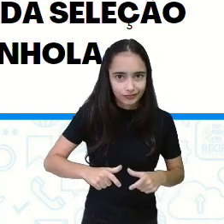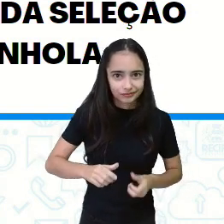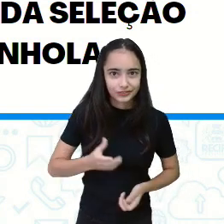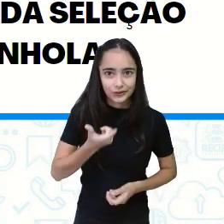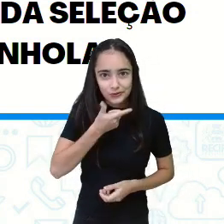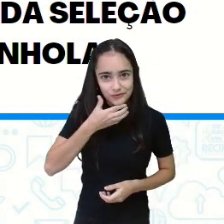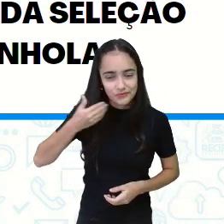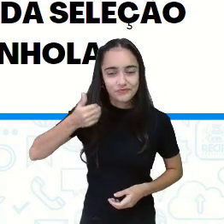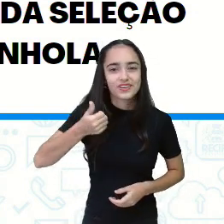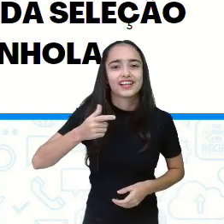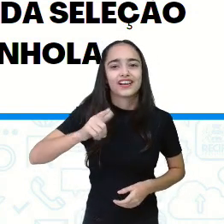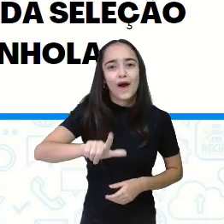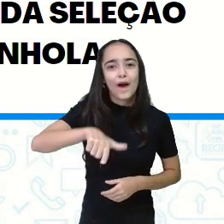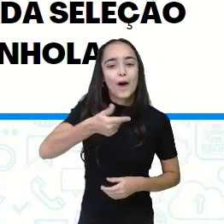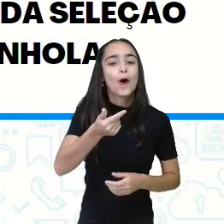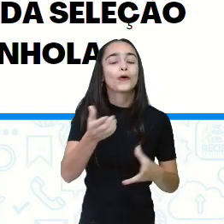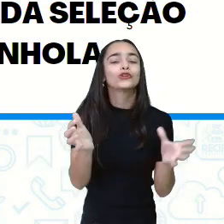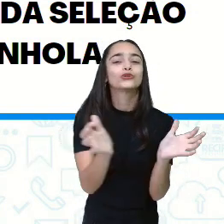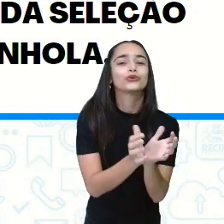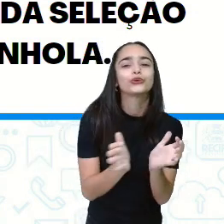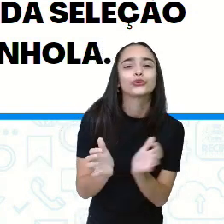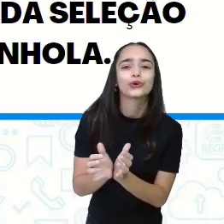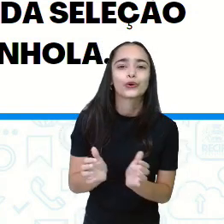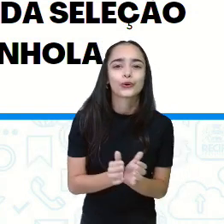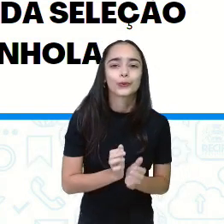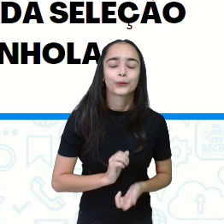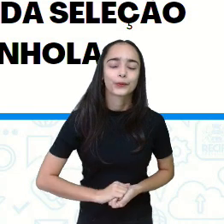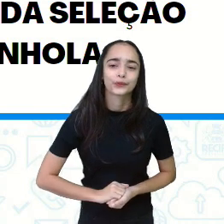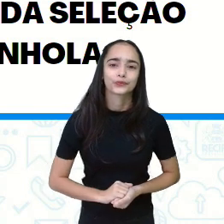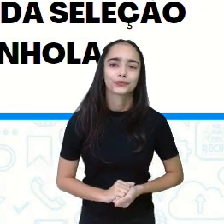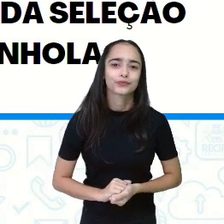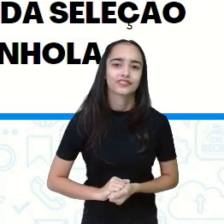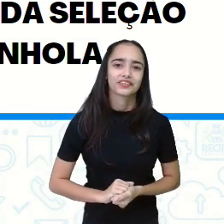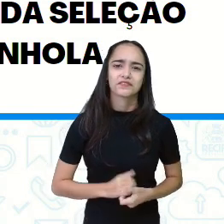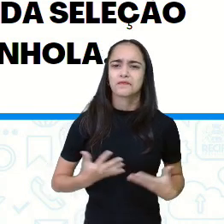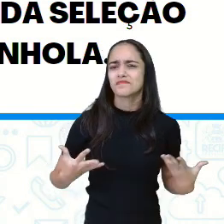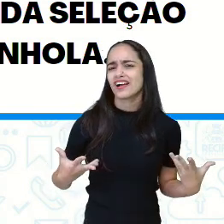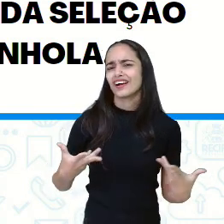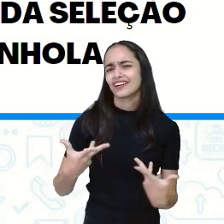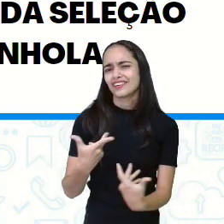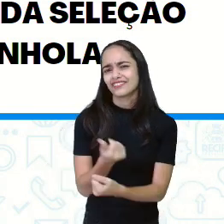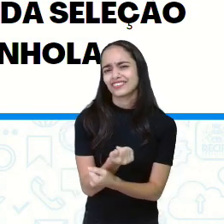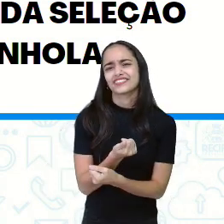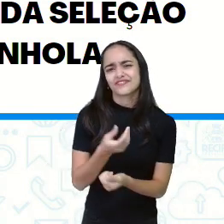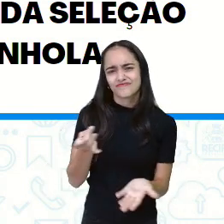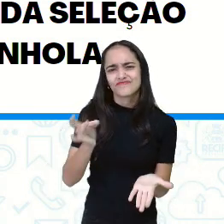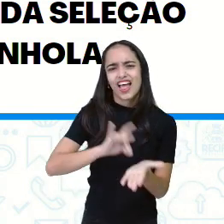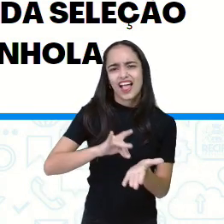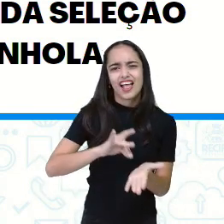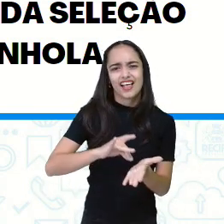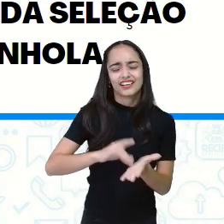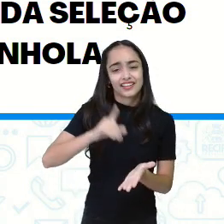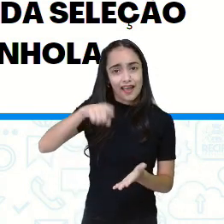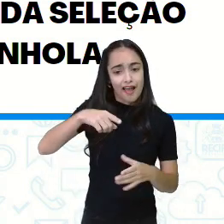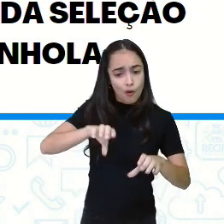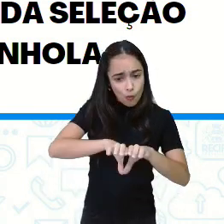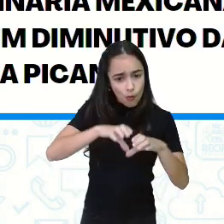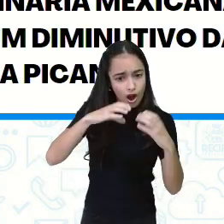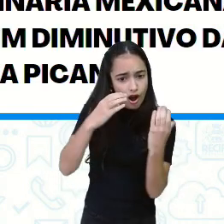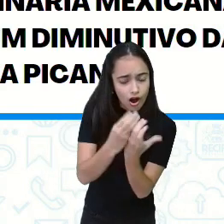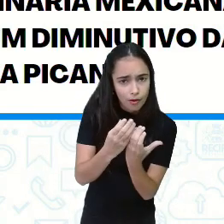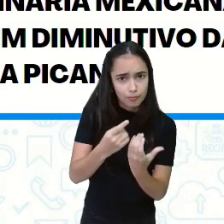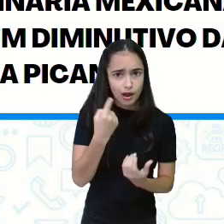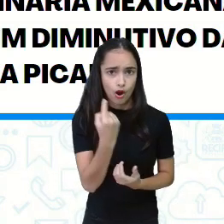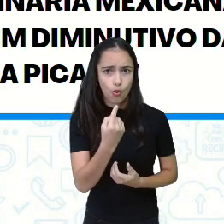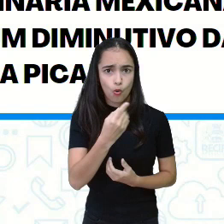do Brasil, Tele Santana aí, grande seleção com Sócrates. Sócrates, era isso que eu ia falar. Foi a Copa que Sócrates deu um show,